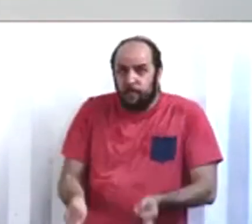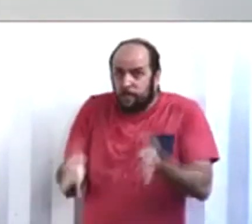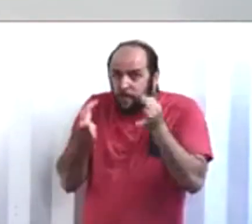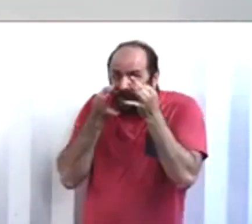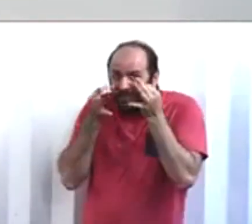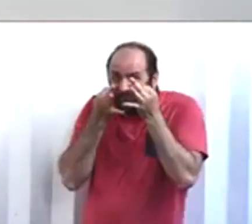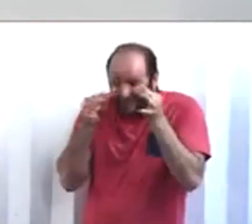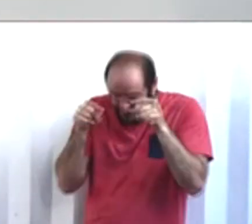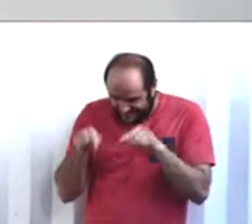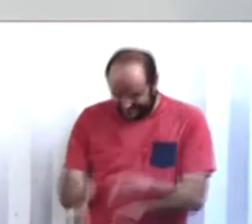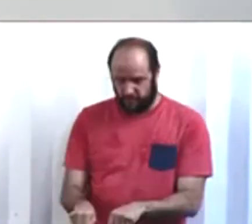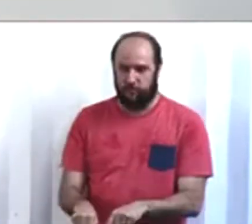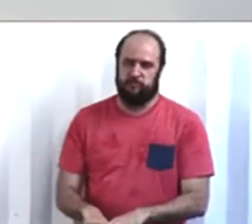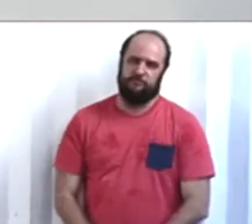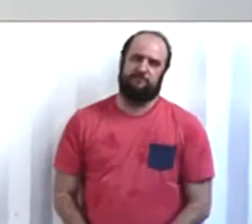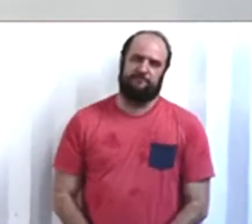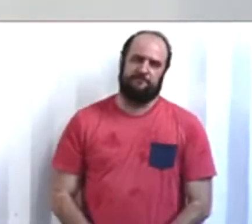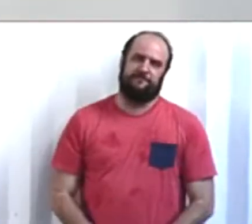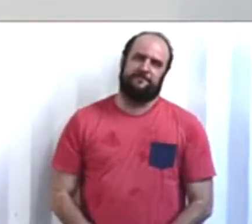vocês também.